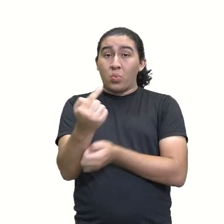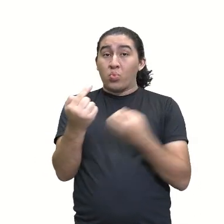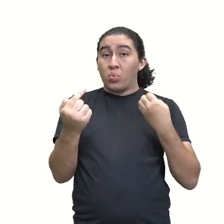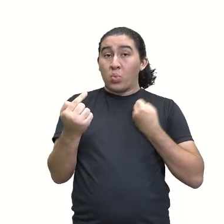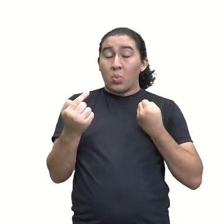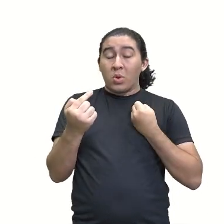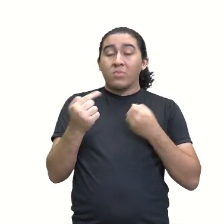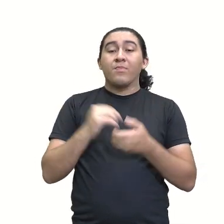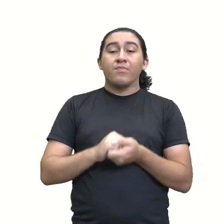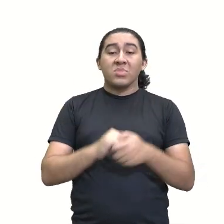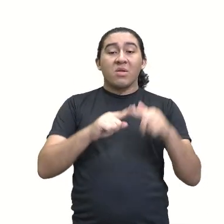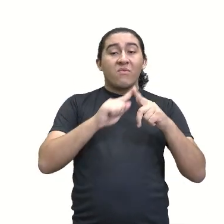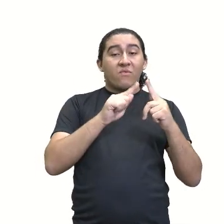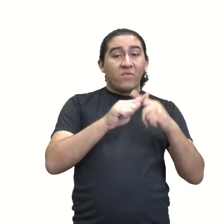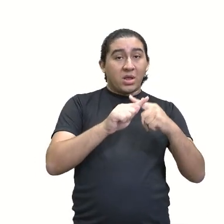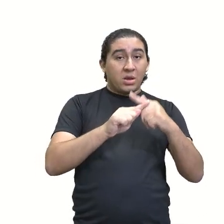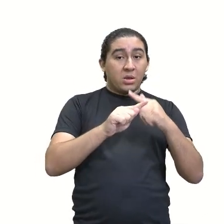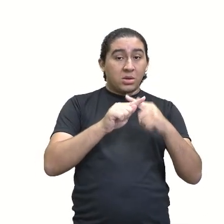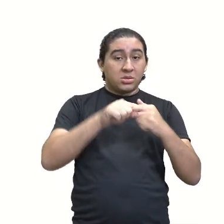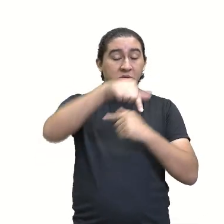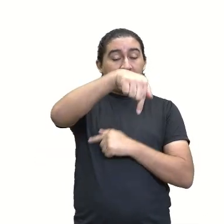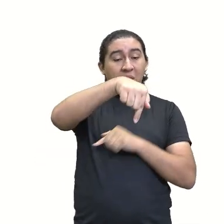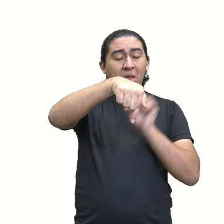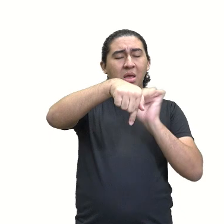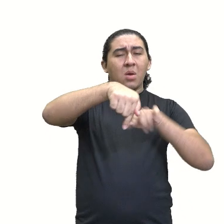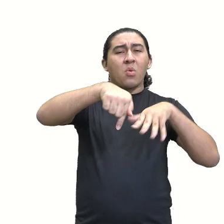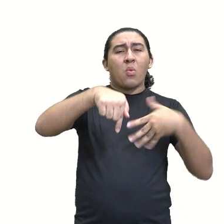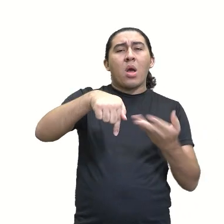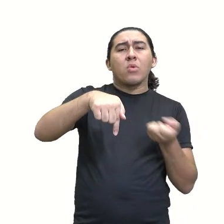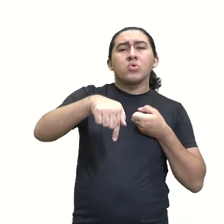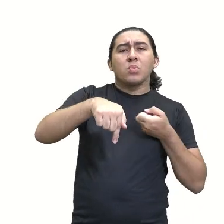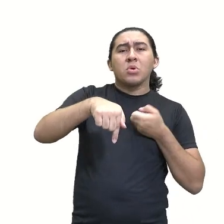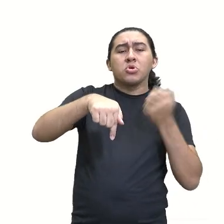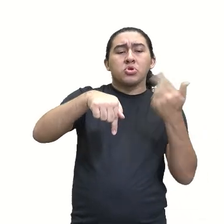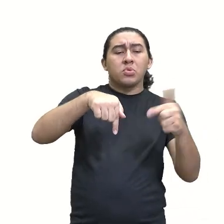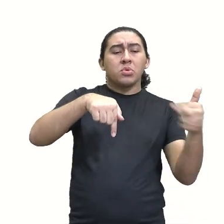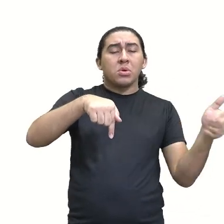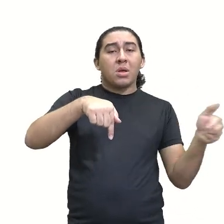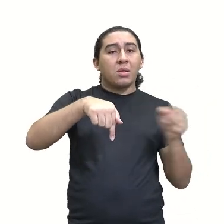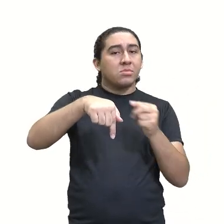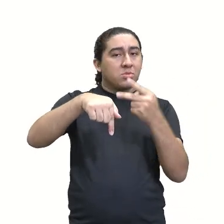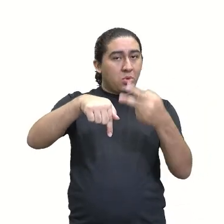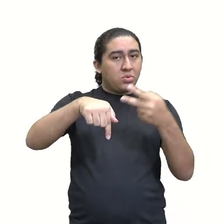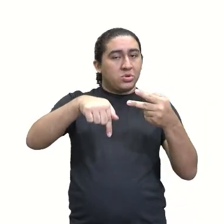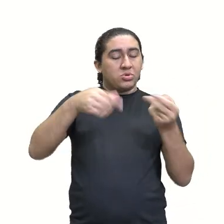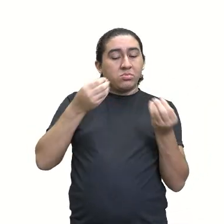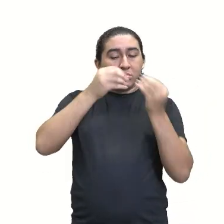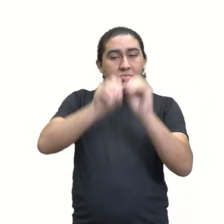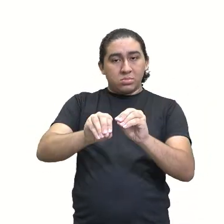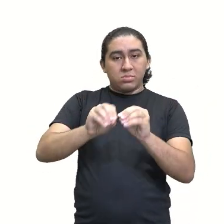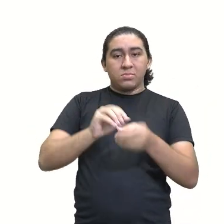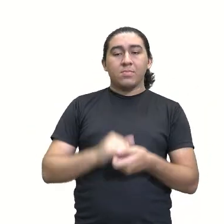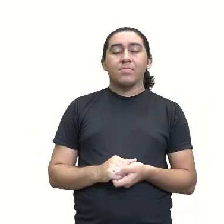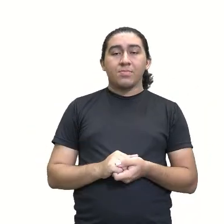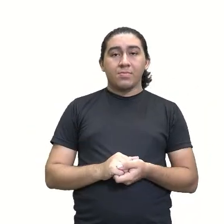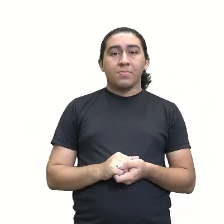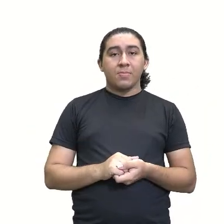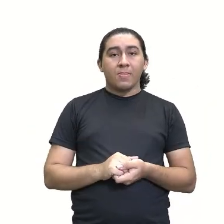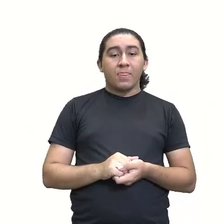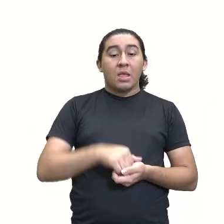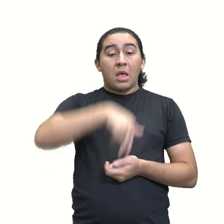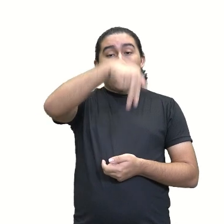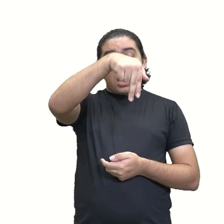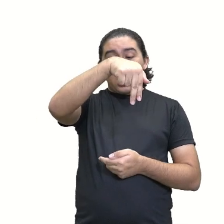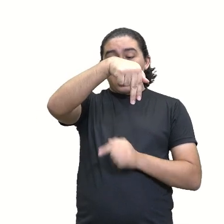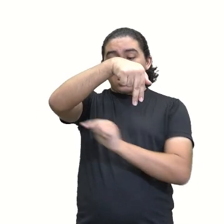vezes a razão, qual é o número que está multiplicando ali sempre? 2. 2 elevado o mesmo